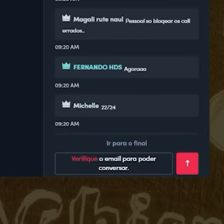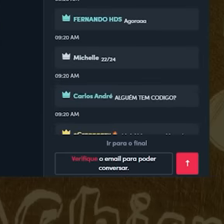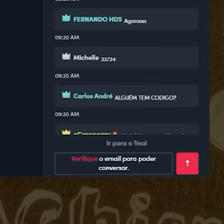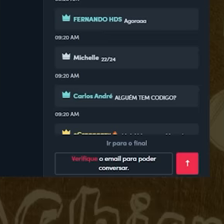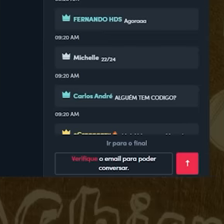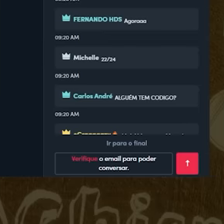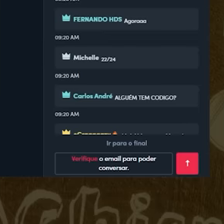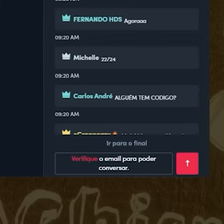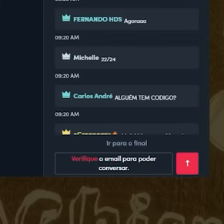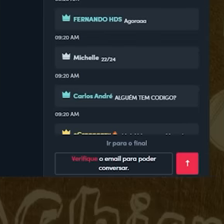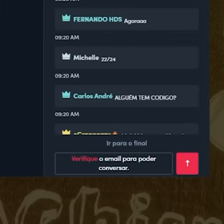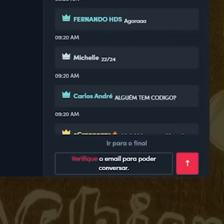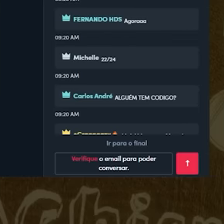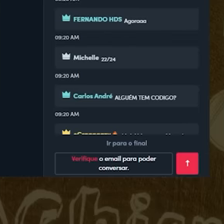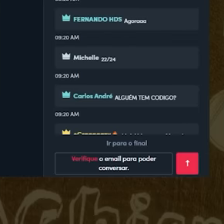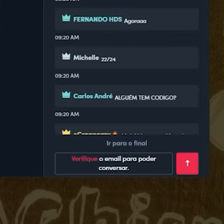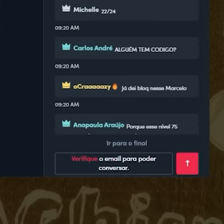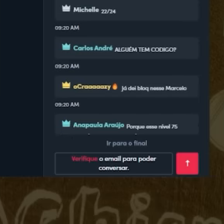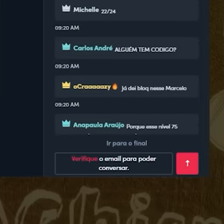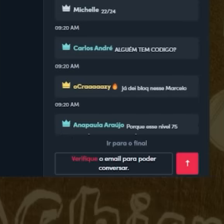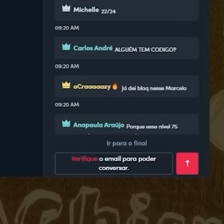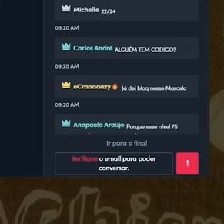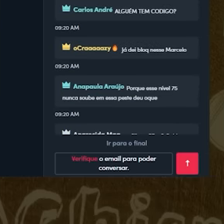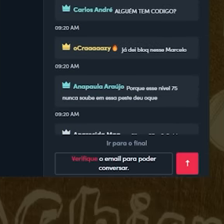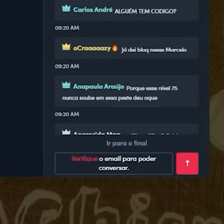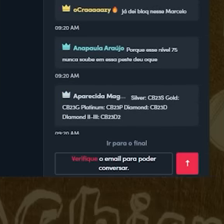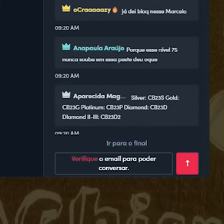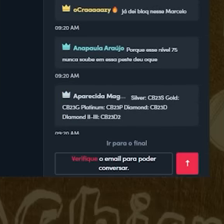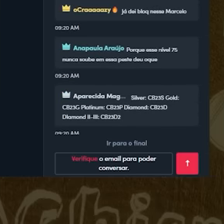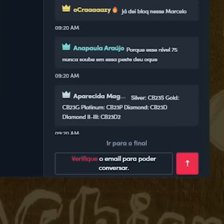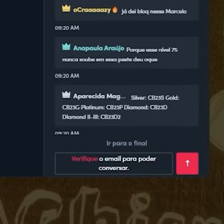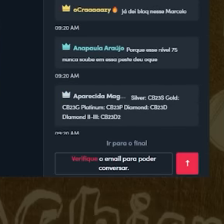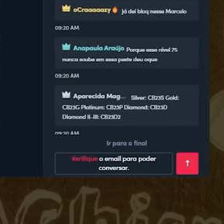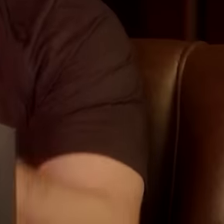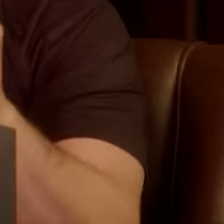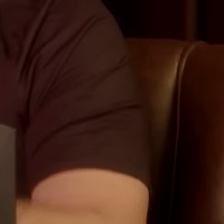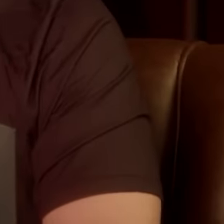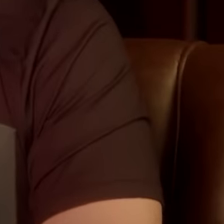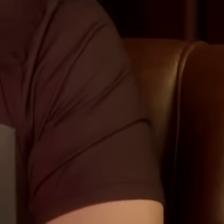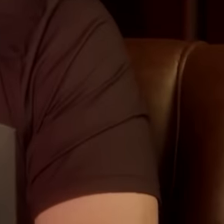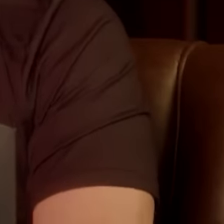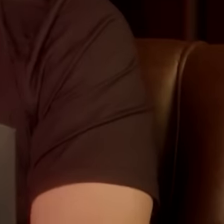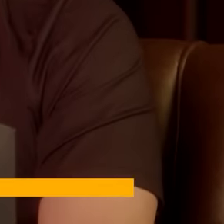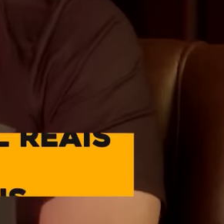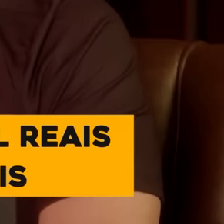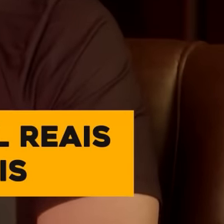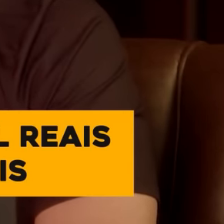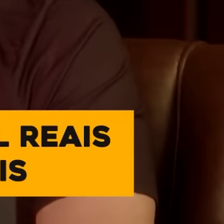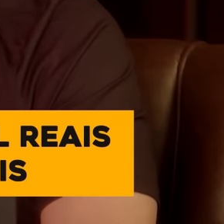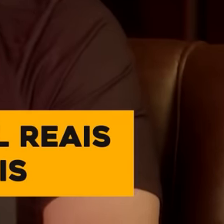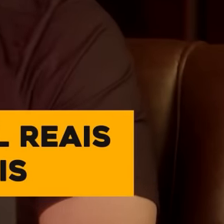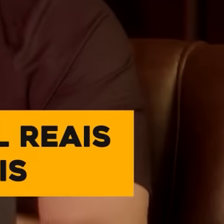sete sete vermelho arrastei aqui ó dois pau para mim e tchau Olha que notícia boa ó